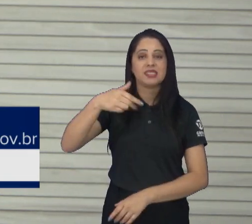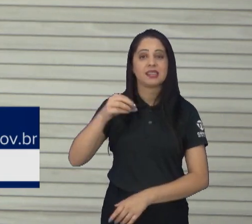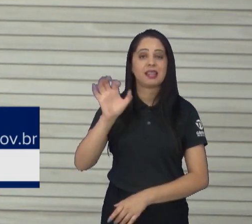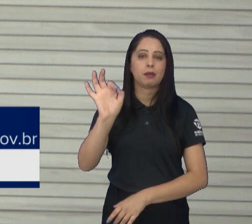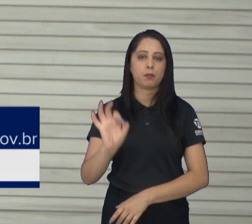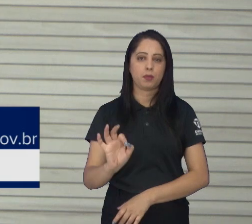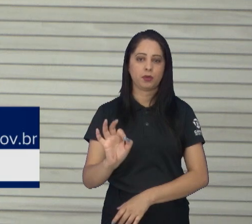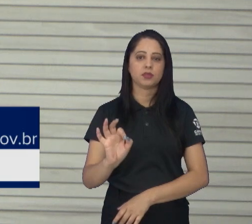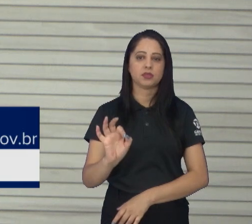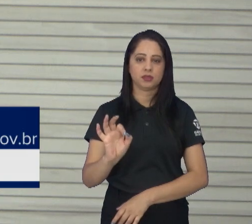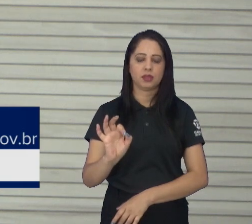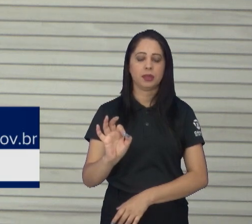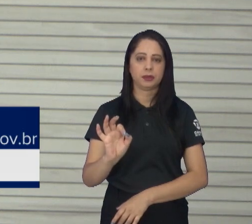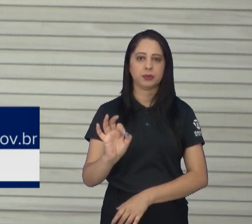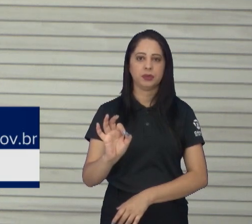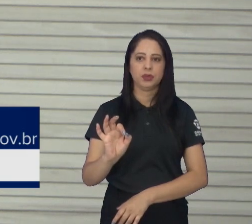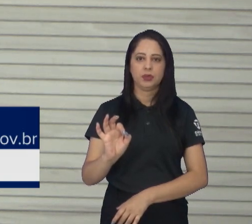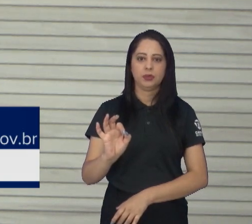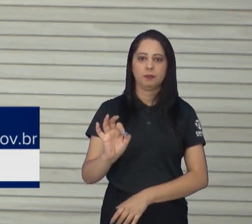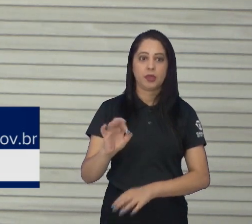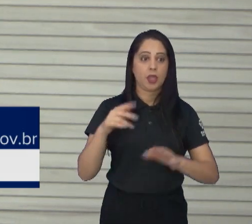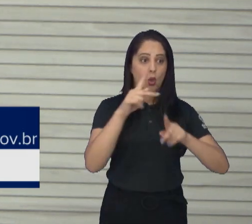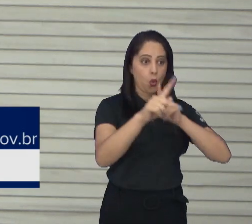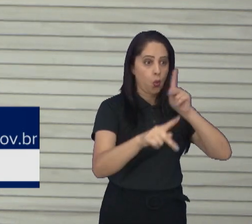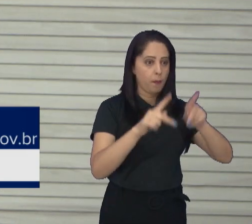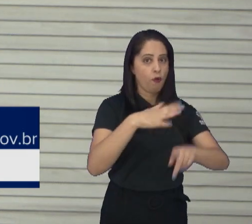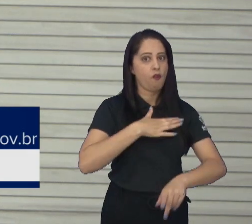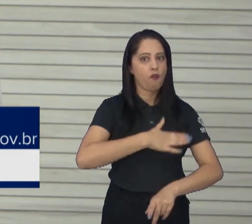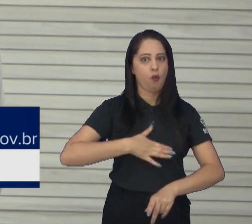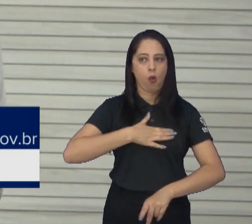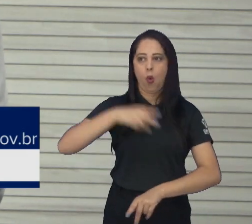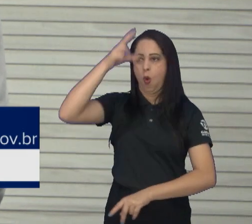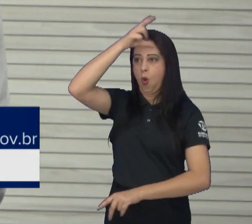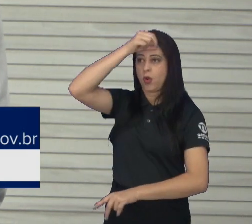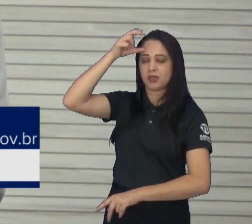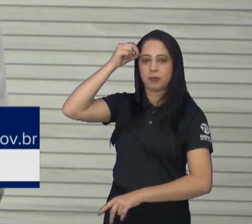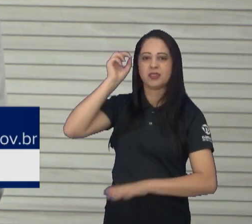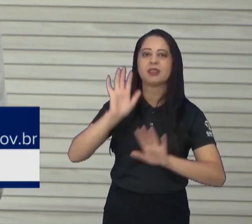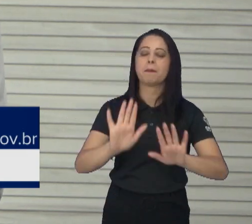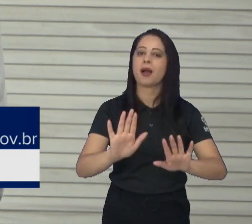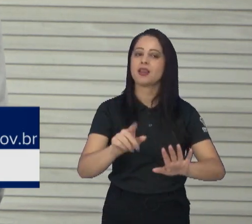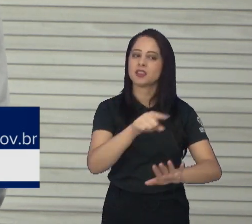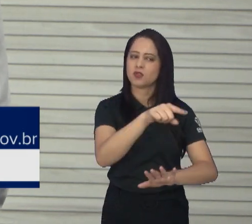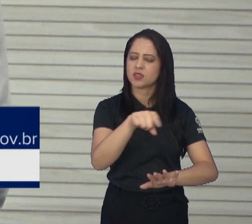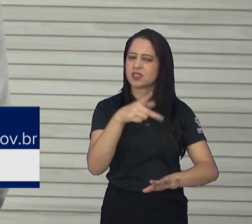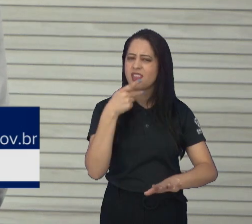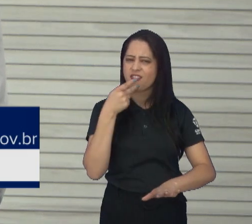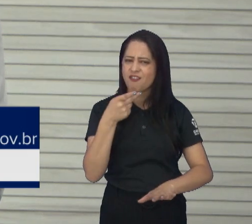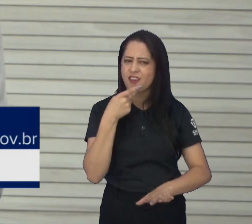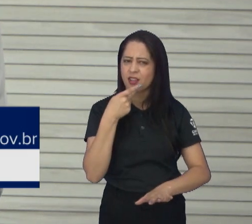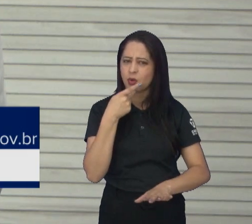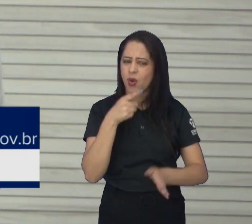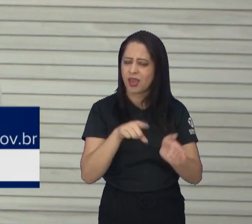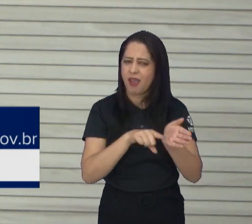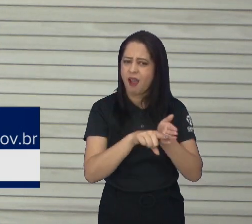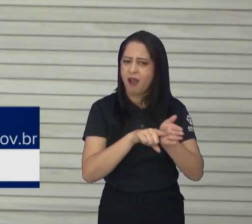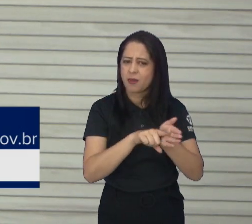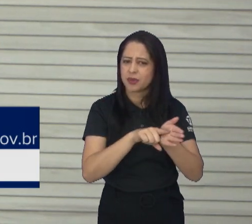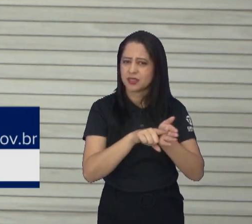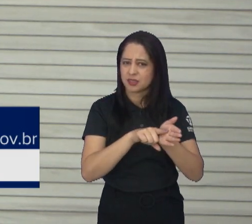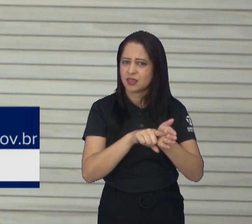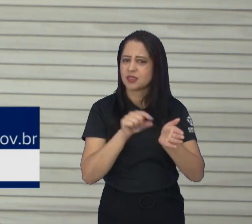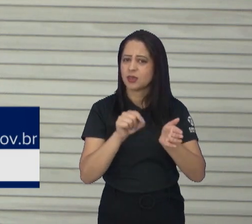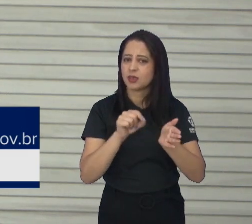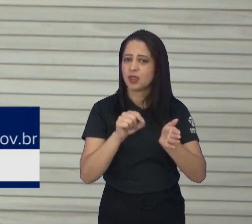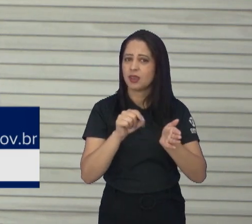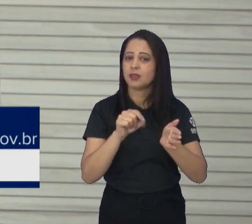aprovação do atual prefeito e que ele tem credibilidade para fazer. Só que ele não falou que na mesma pesquisa o atual